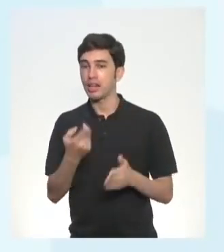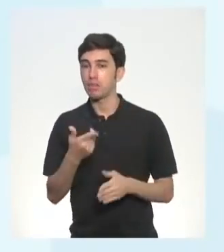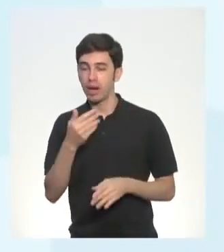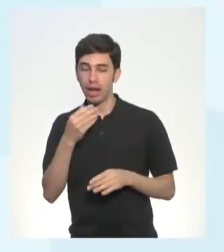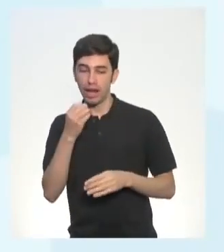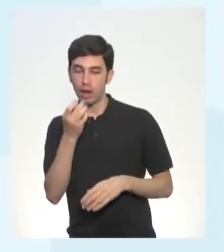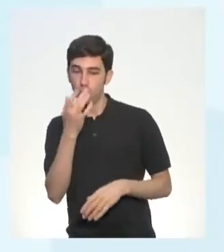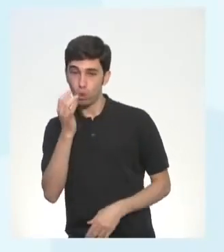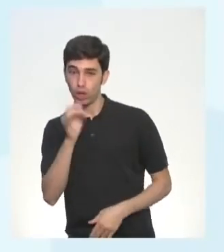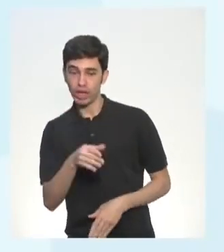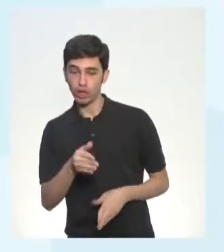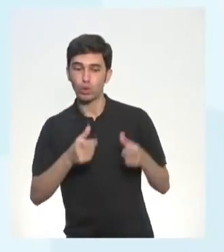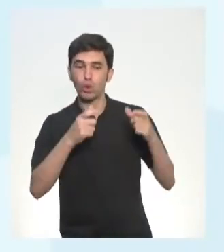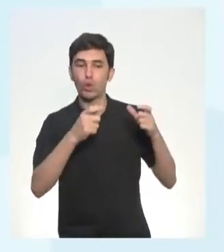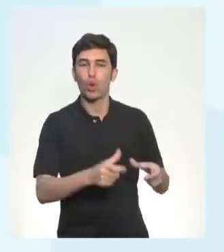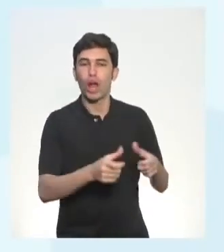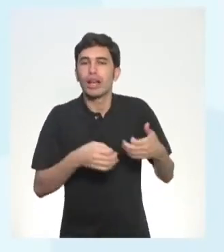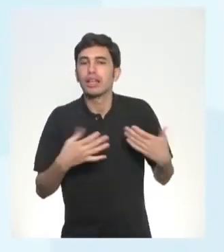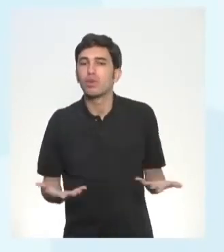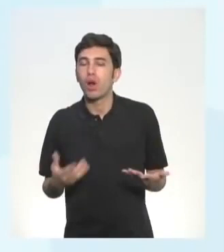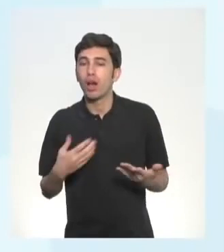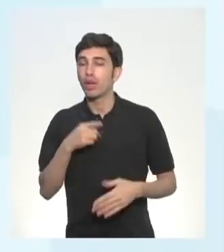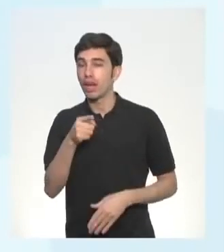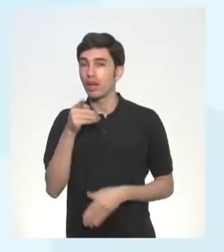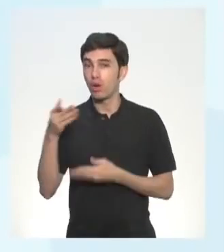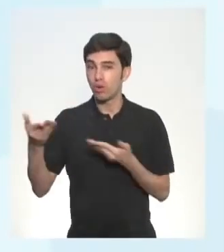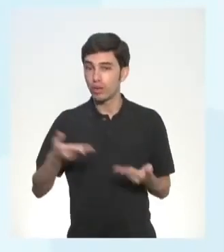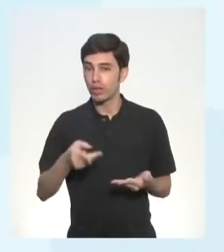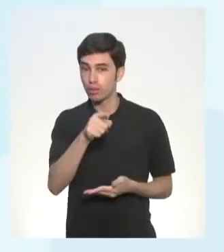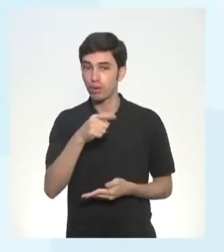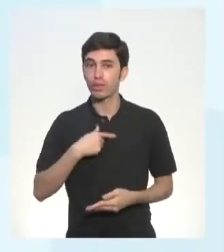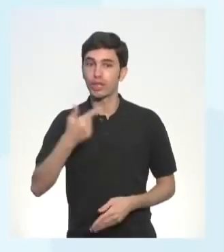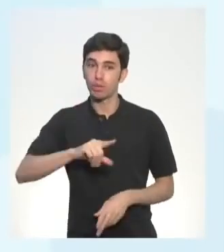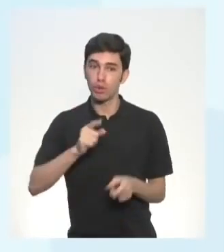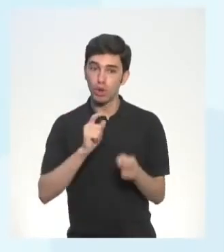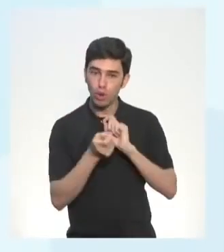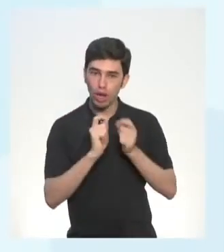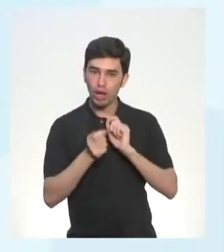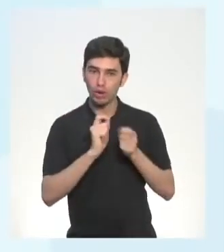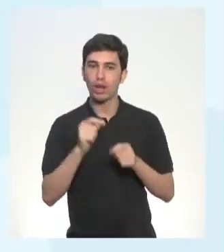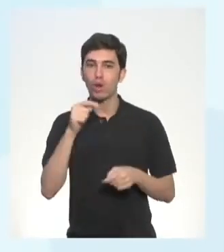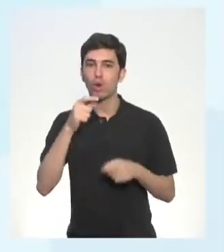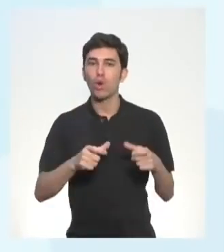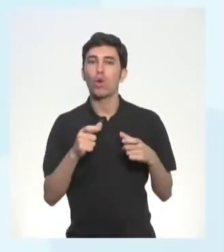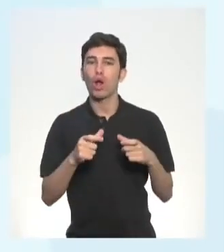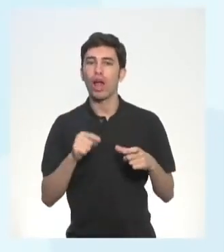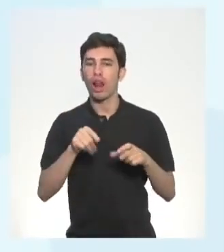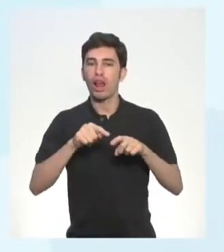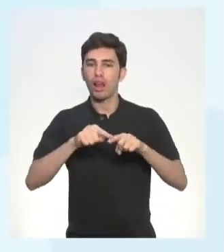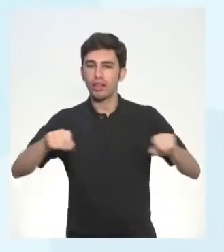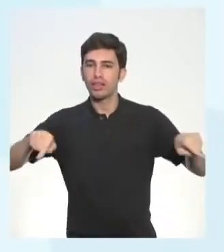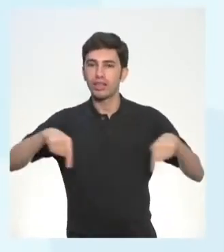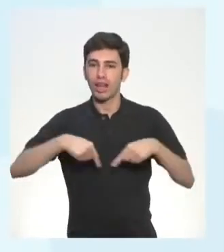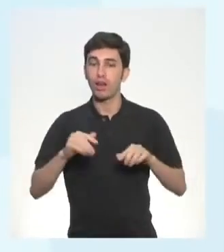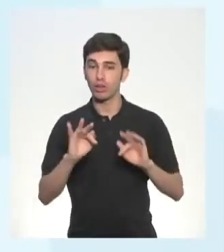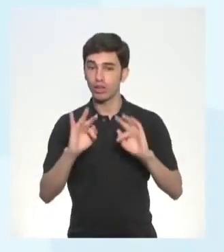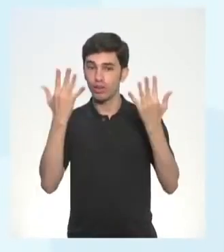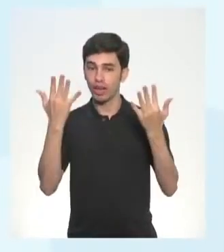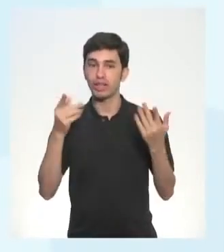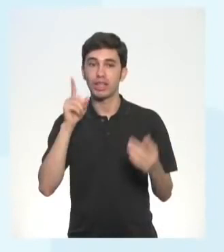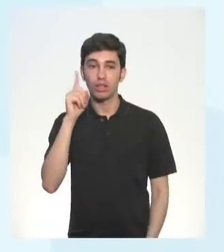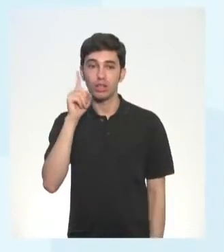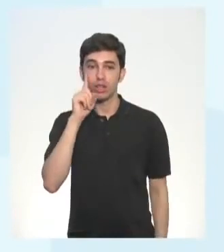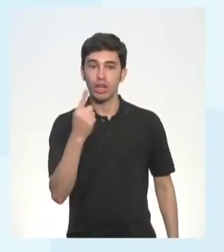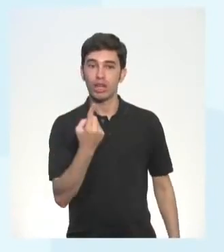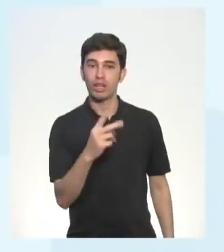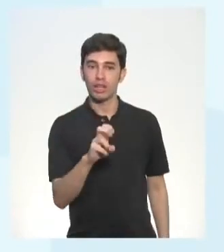de 2020, local Salão de Festas, horário das 19 horas para a primeira chamada e 19h30 para